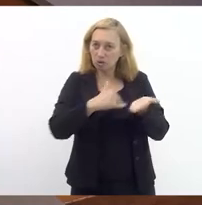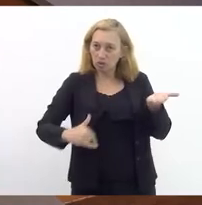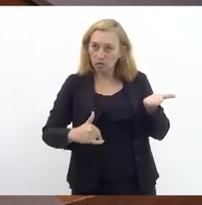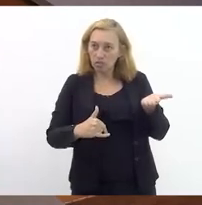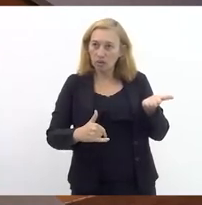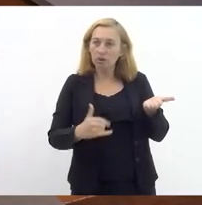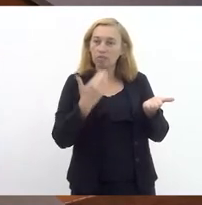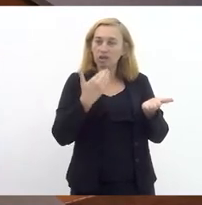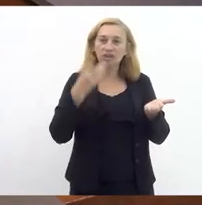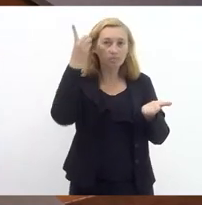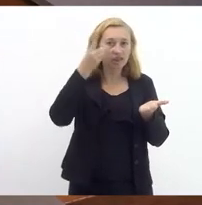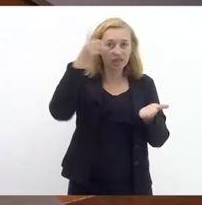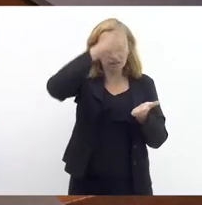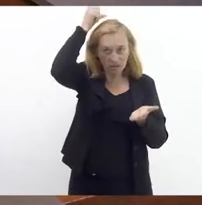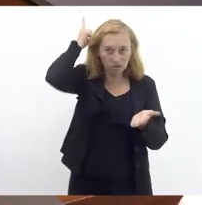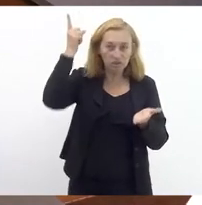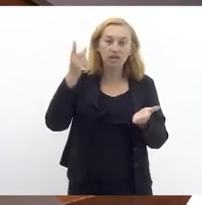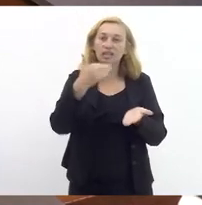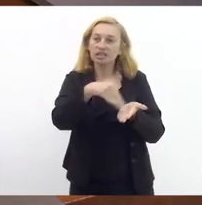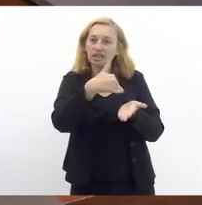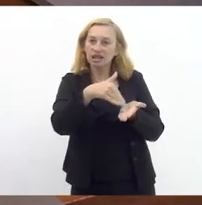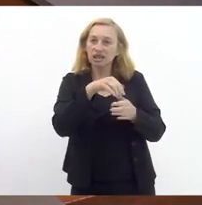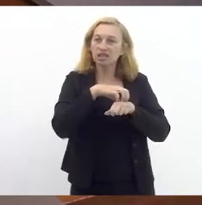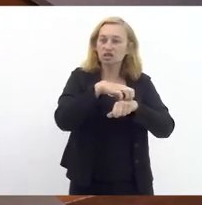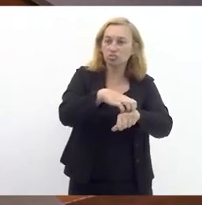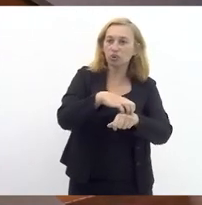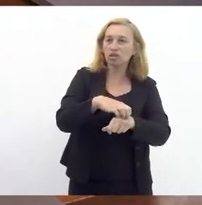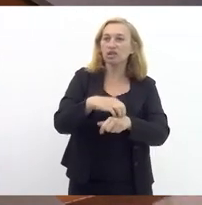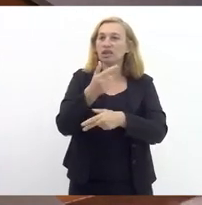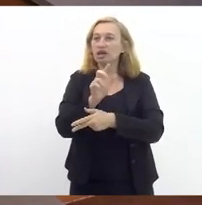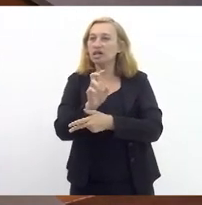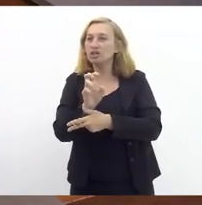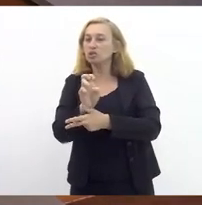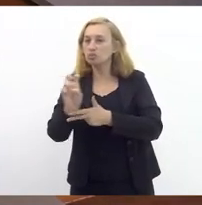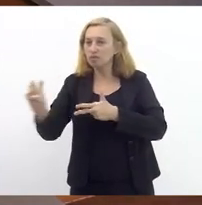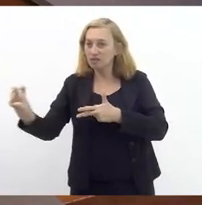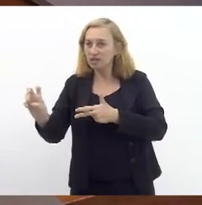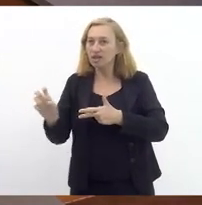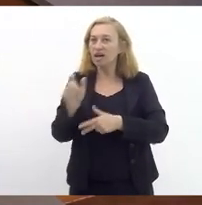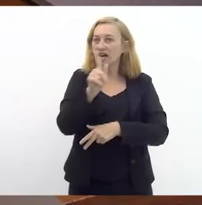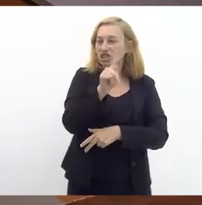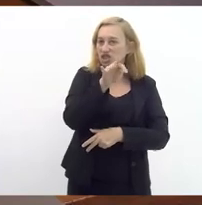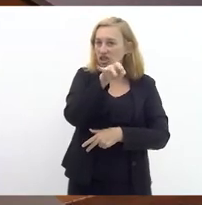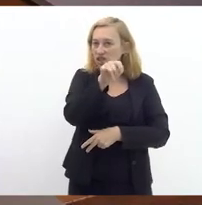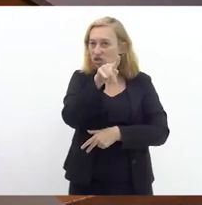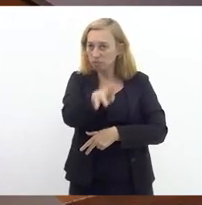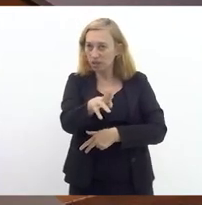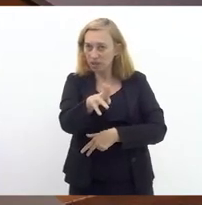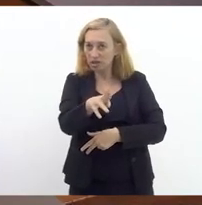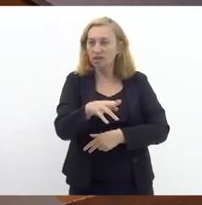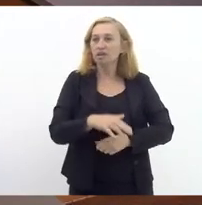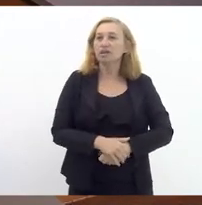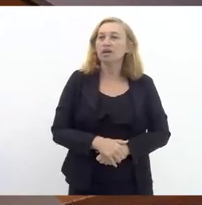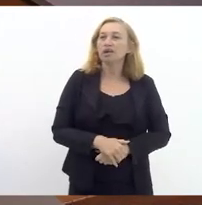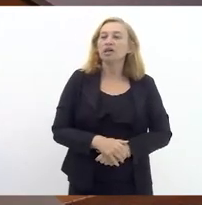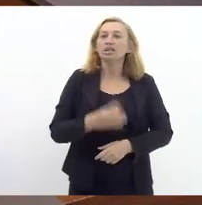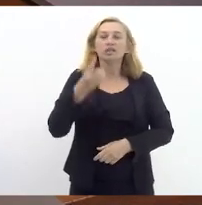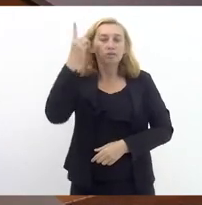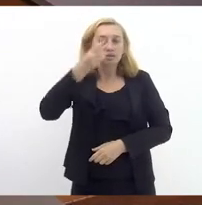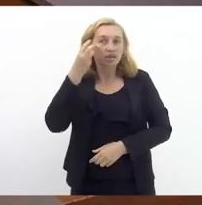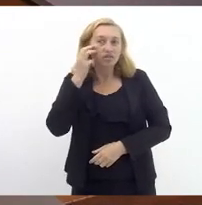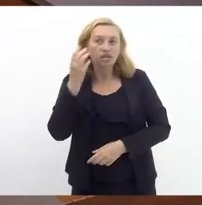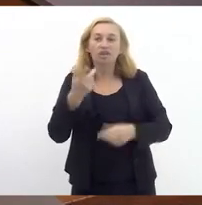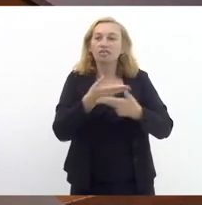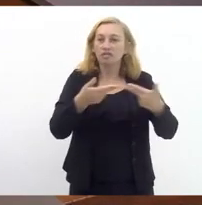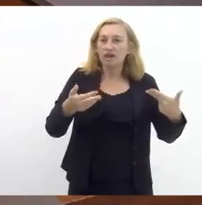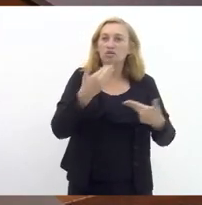deputado Luiz Paulo, tanto da Secretaria de Transporte, quanto da Supervia, quanto a Getrans. O Luiz Paulo fez uma série de recomendações. O deputado Valdec também fez uma